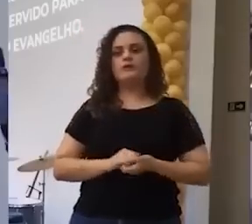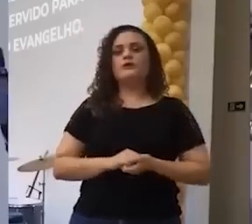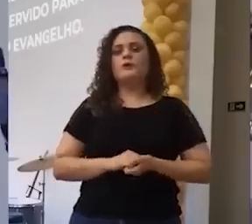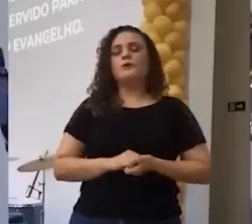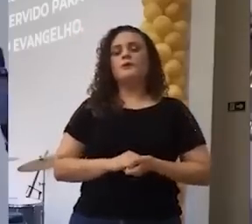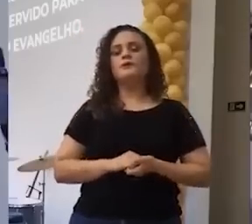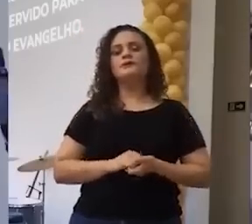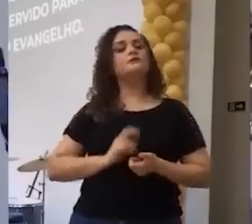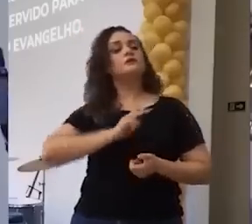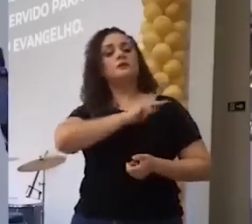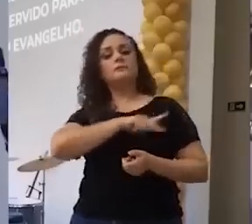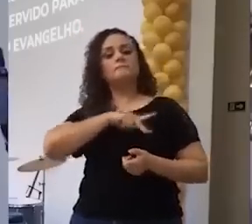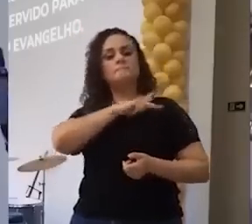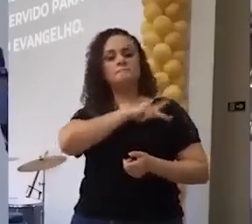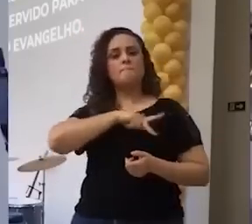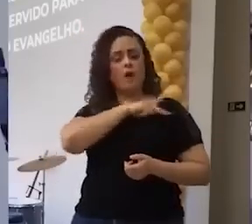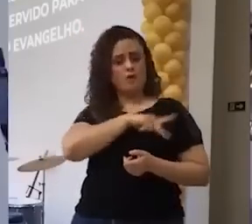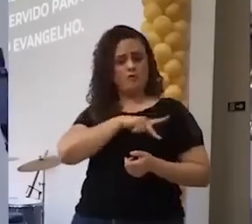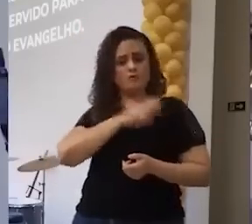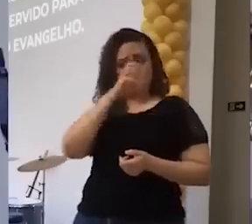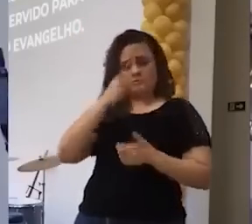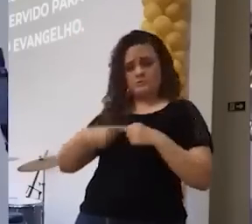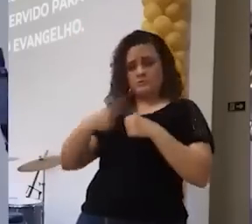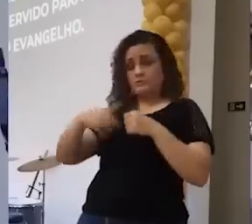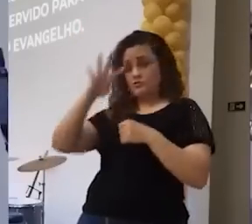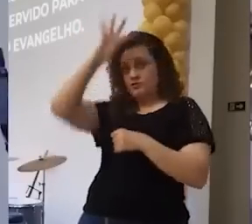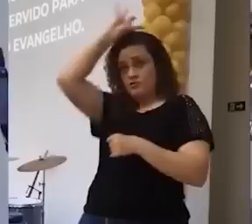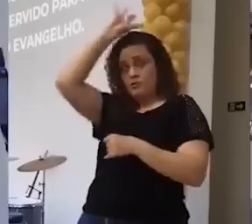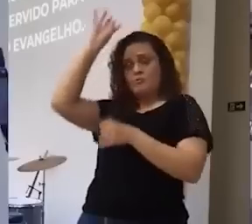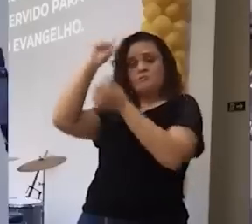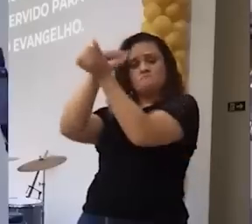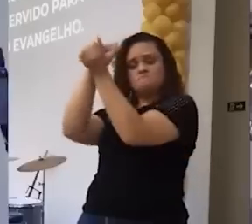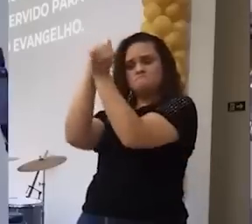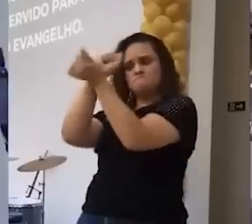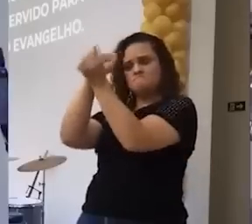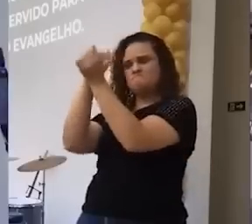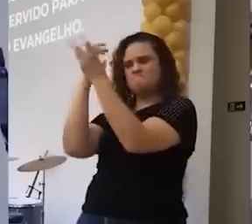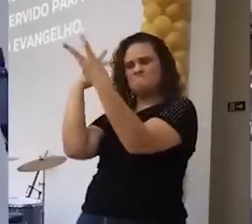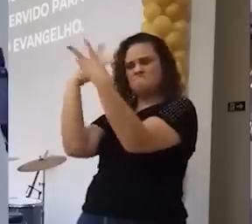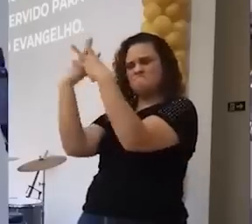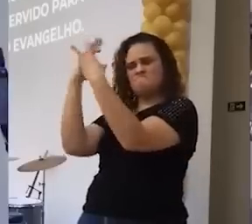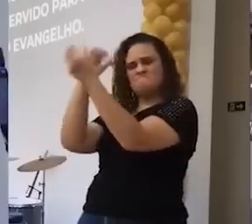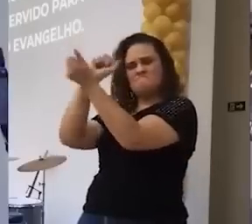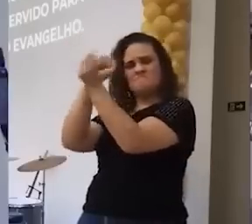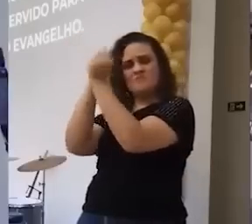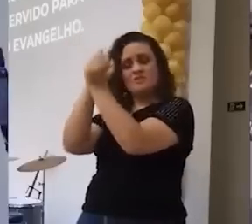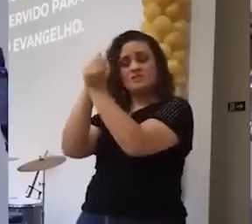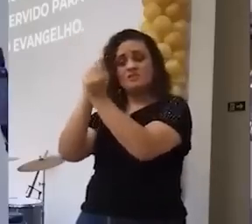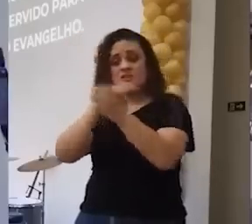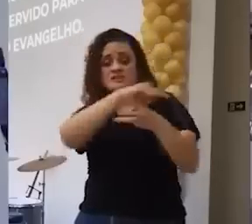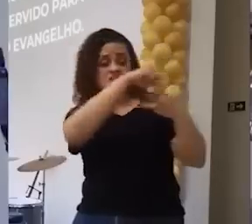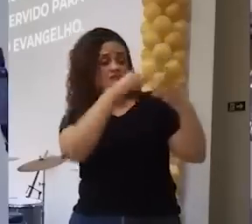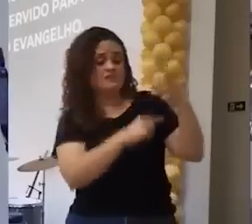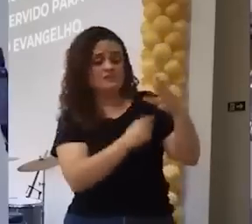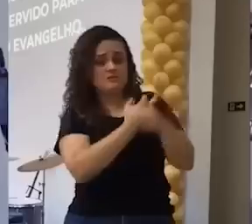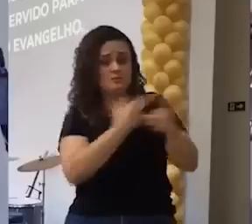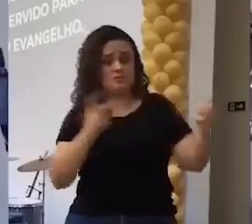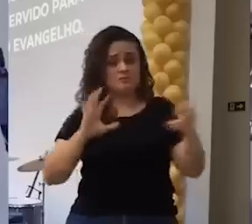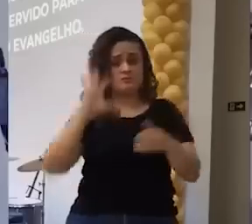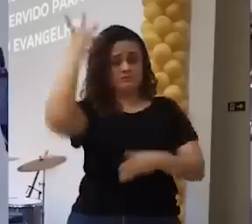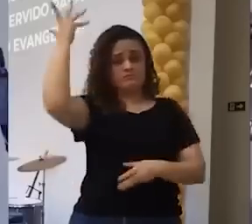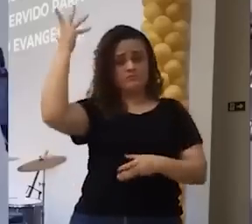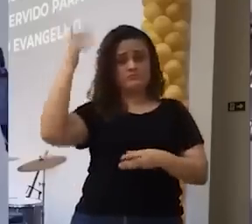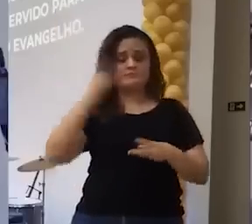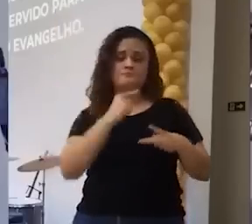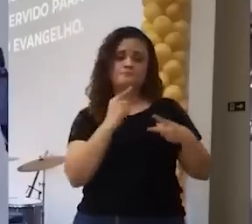Porque Paulo estava preso em Roma, diz ele no capítulo 1, três coisas aconteceram. Primeiro, a